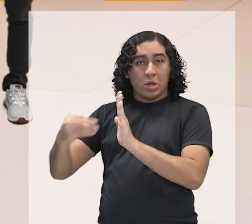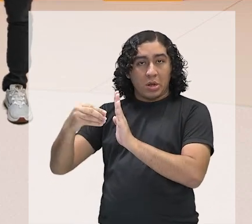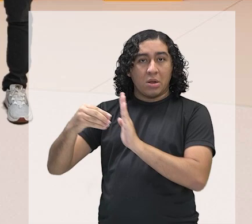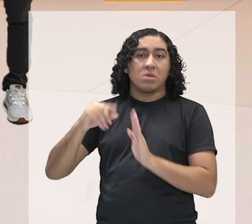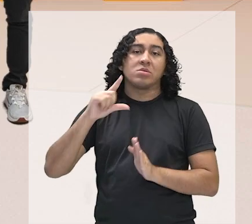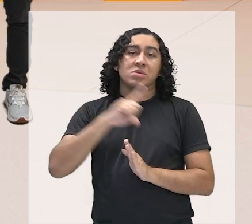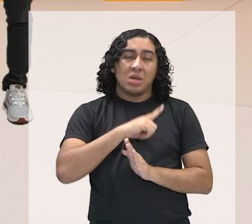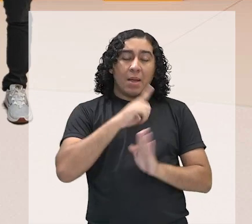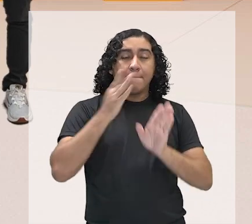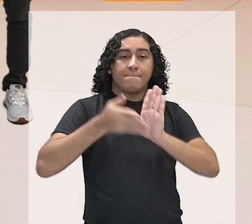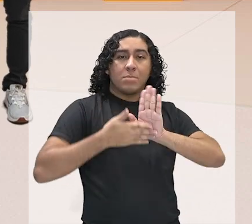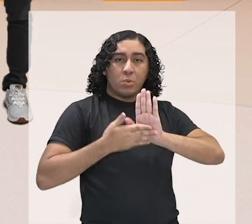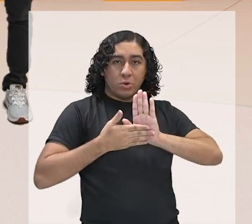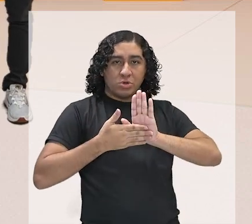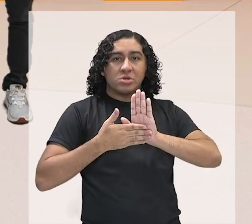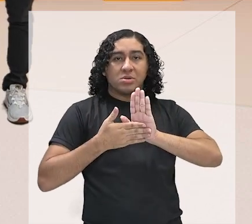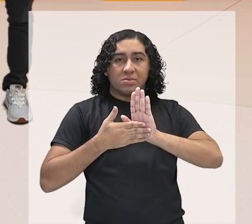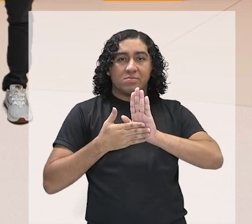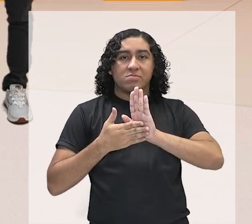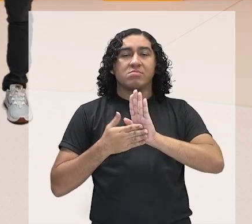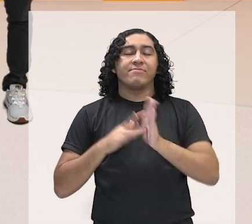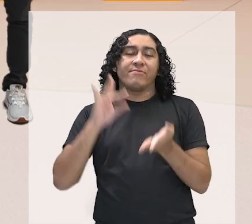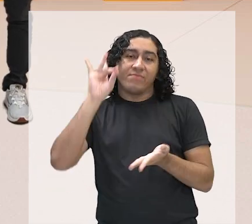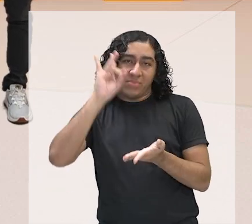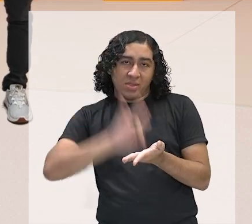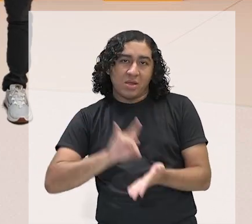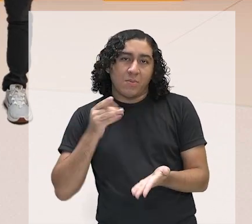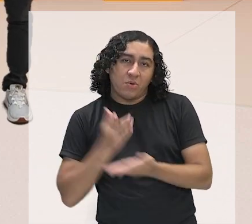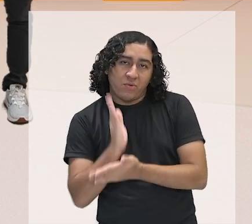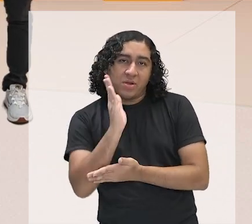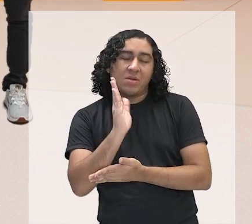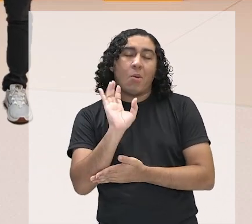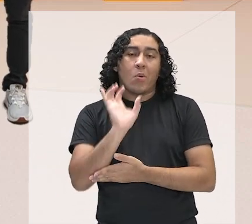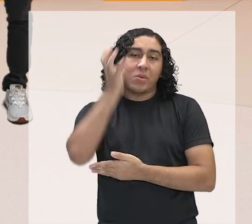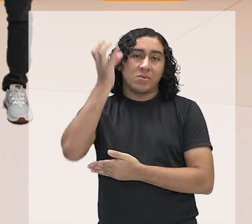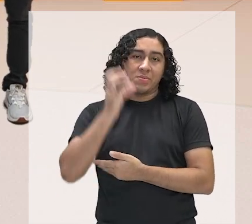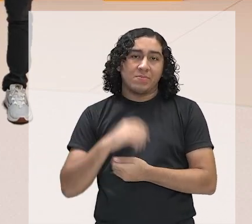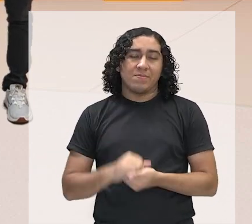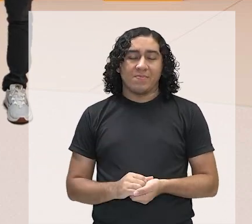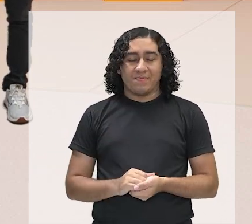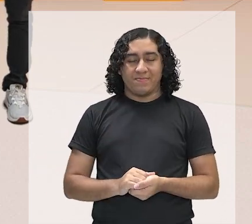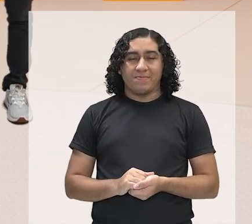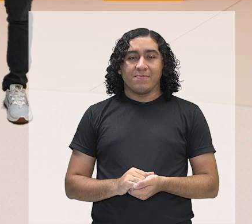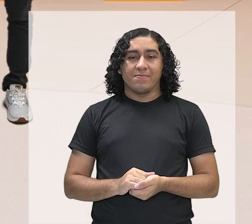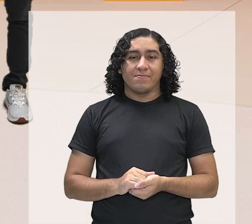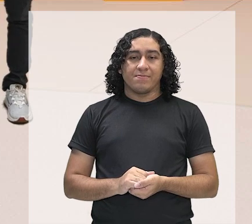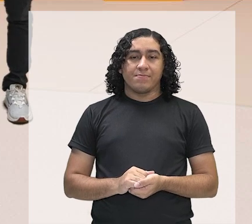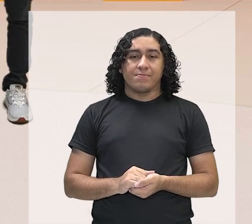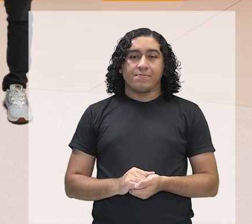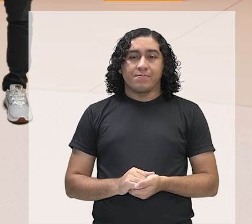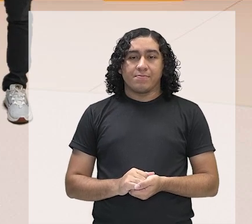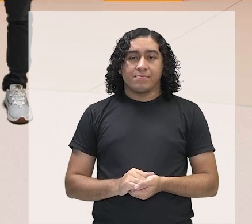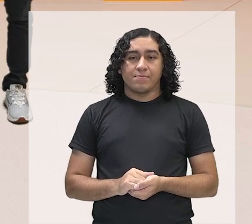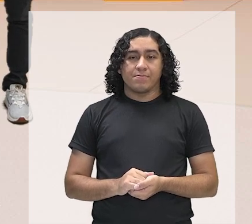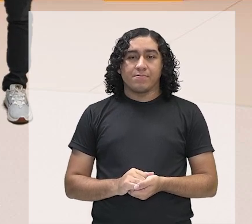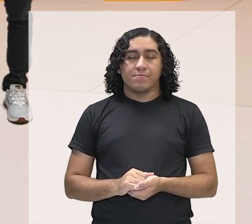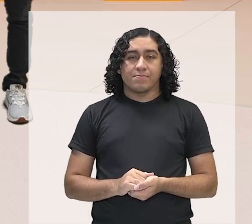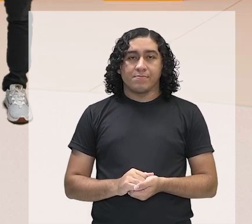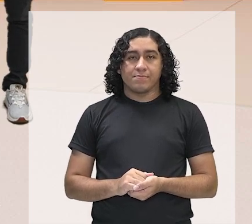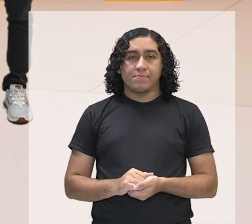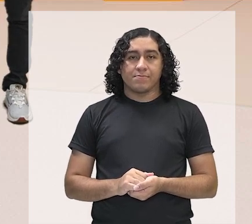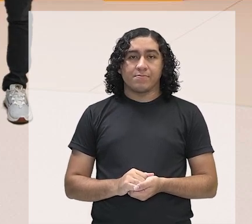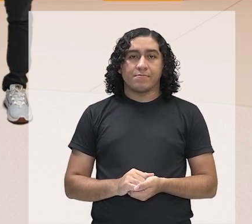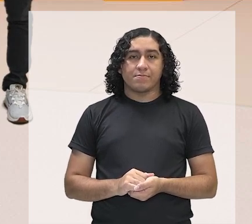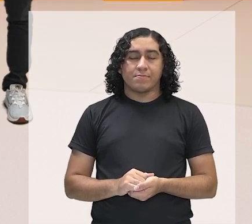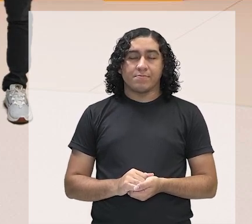essa proposta, na realidade, ela realmente funcione, tá bom? Bem, a gente já falamos